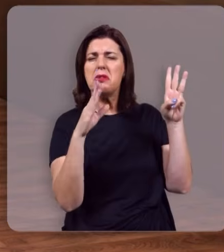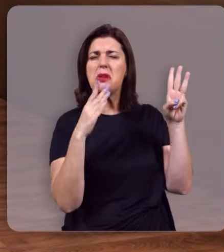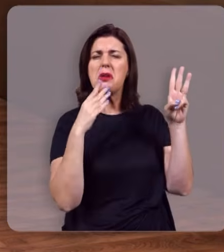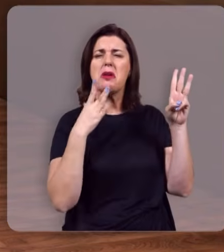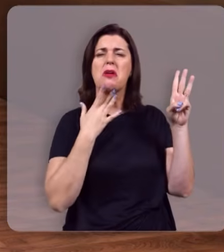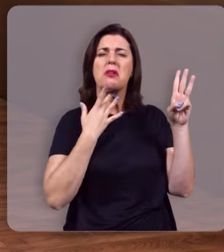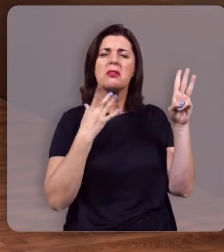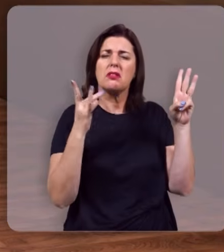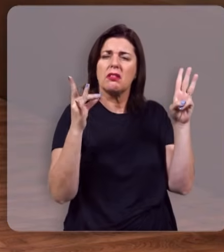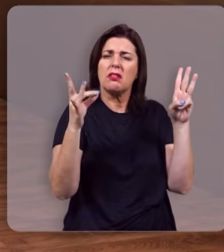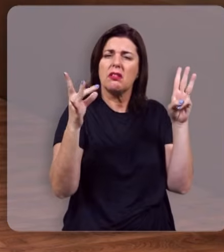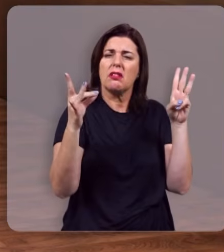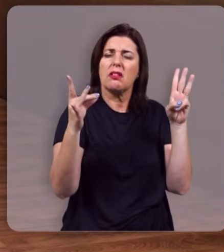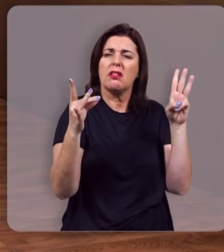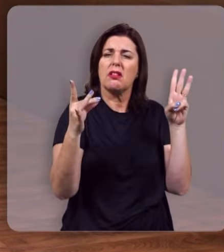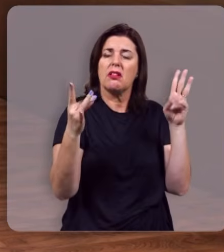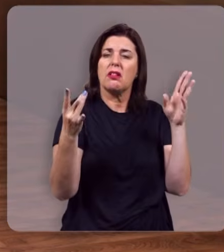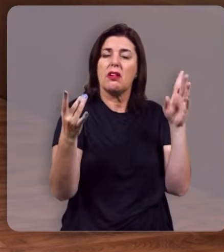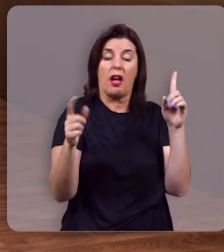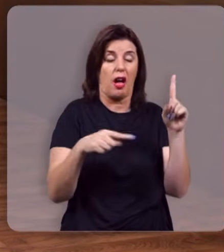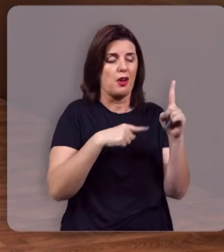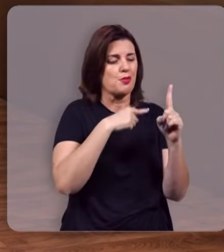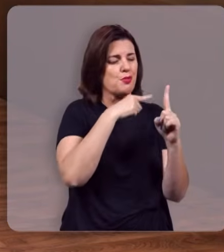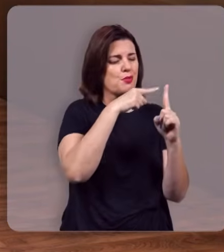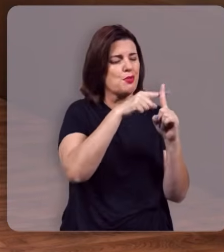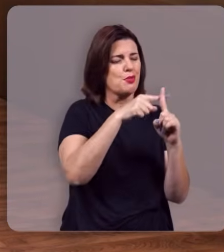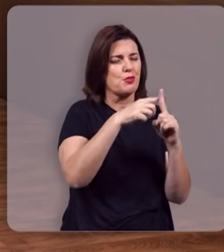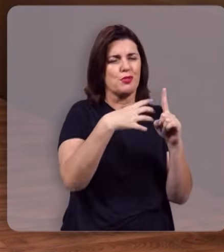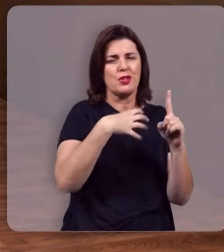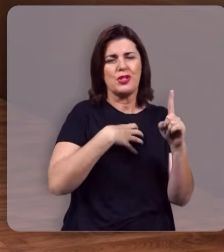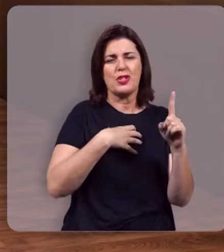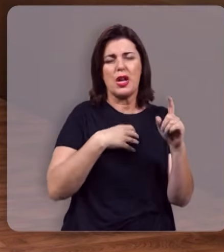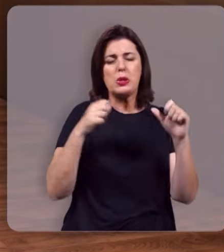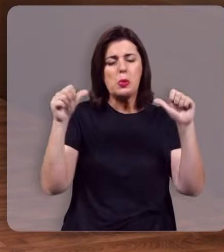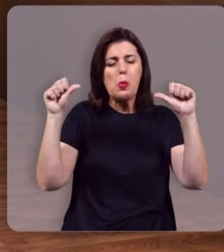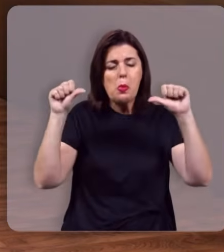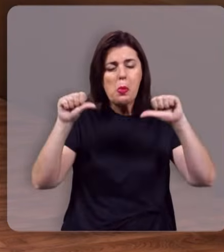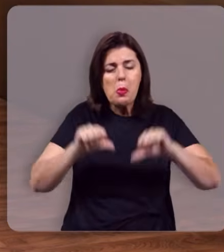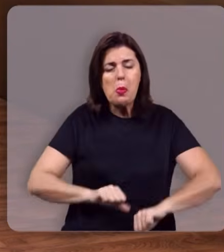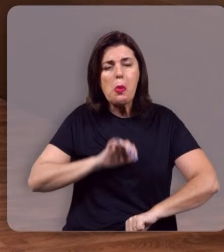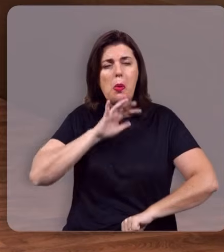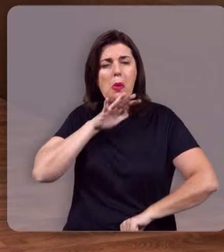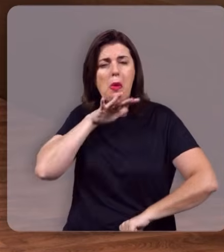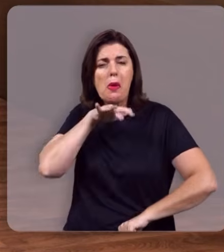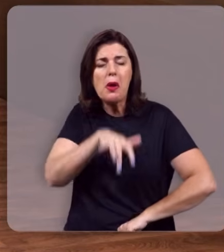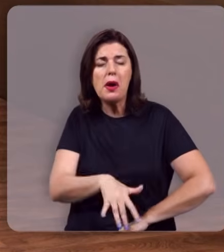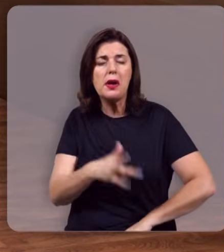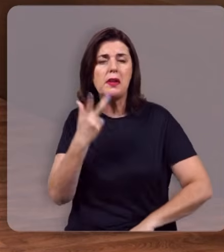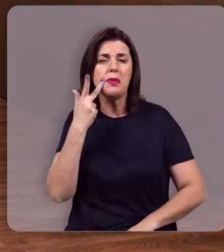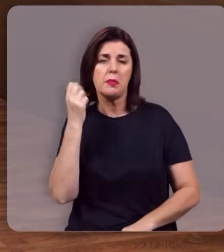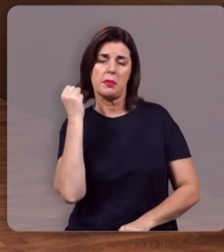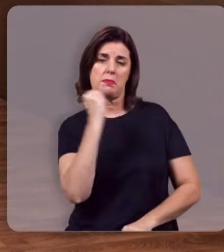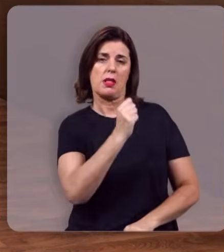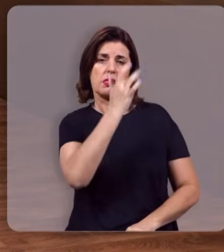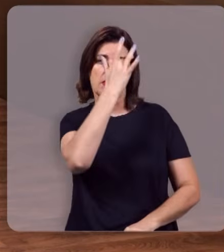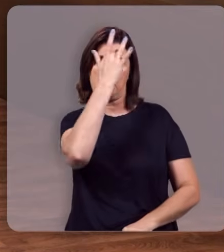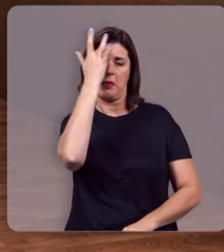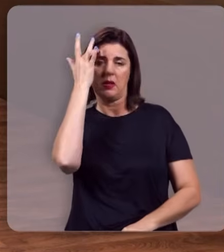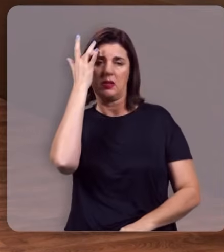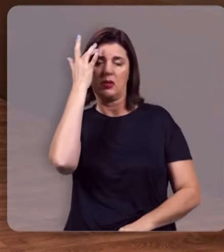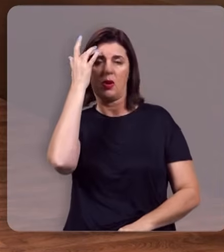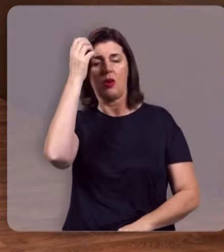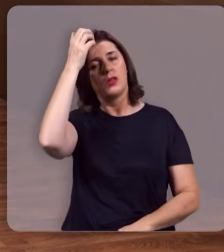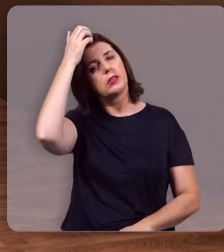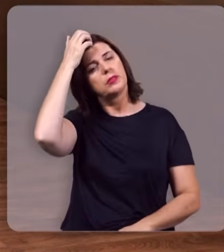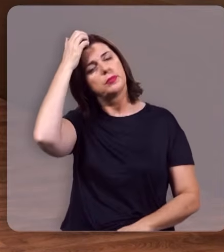A cruz era a maneira mais cruel de se exterminar uma vida. Era a pena de